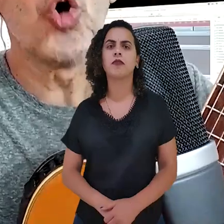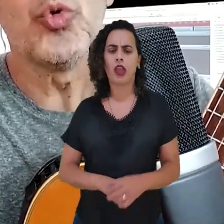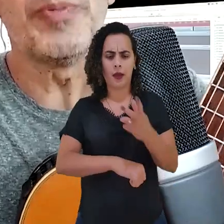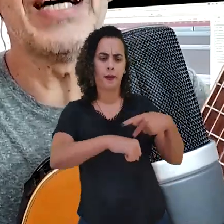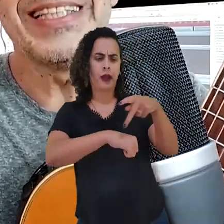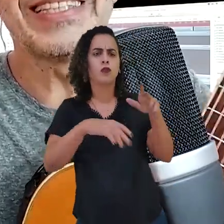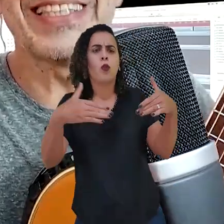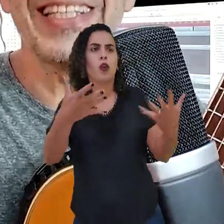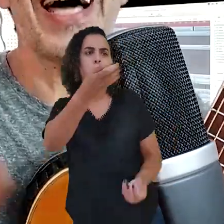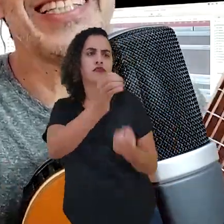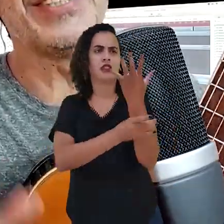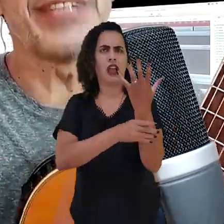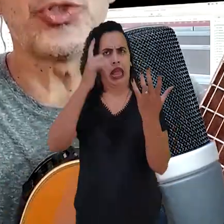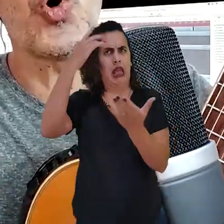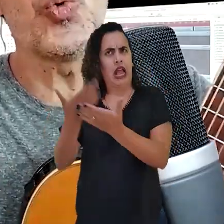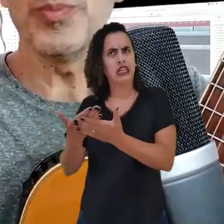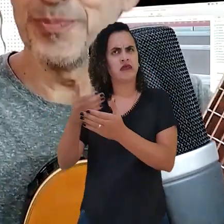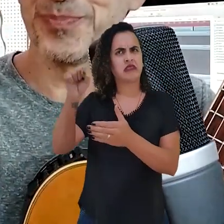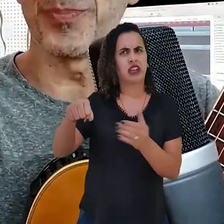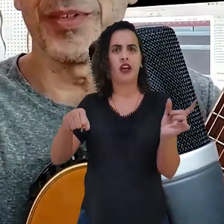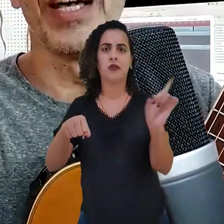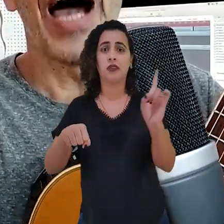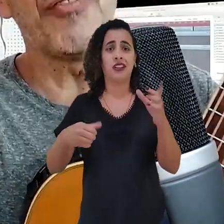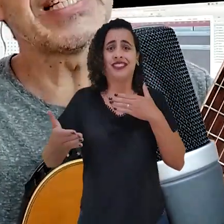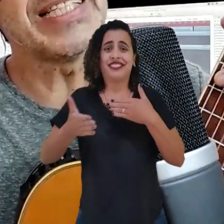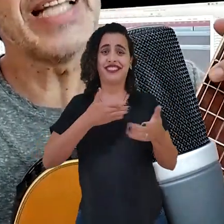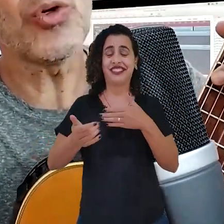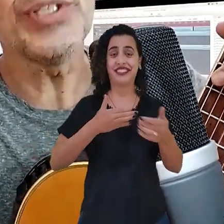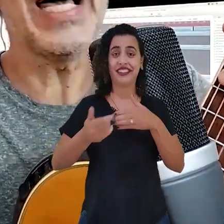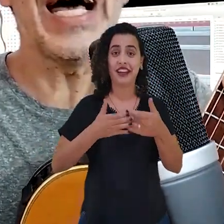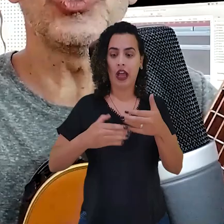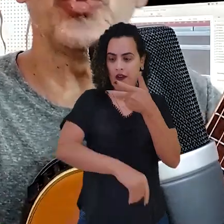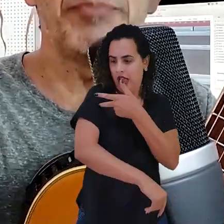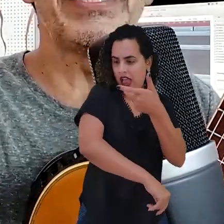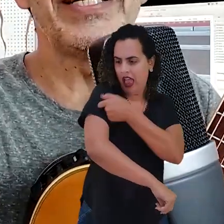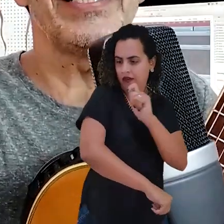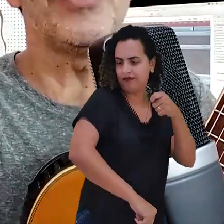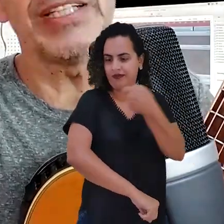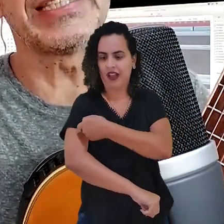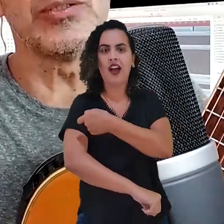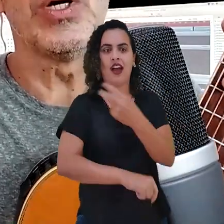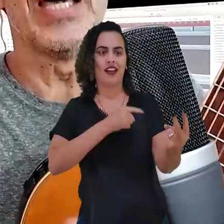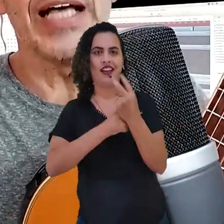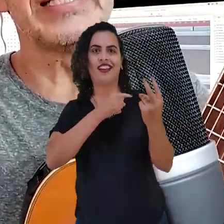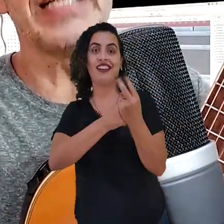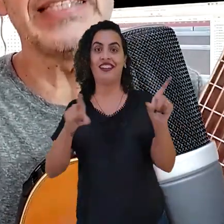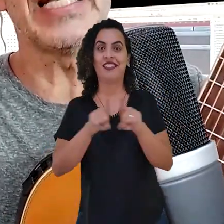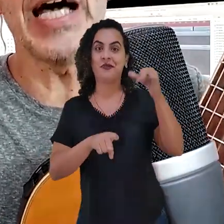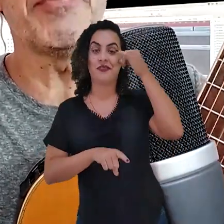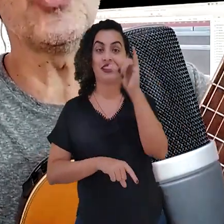não, ou do país que a inventou. A vacina é cuidado e prevenção,